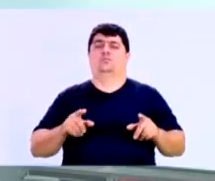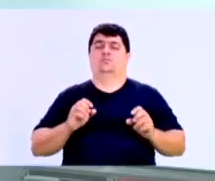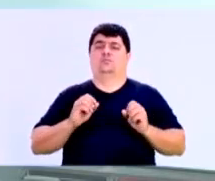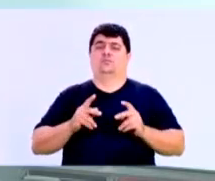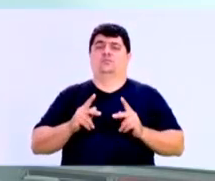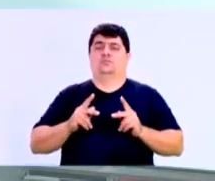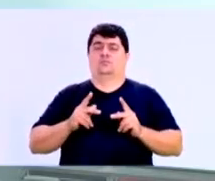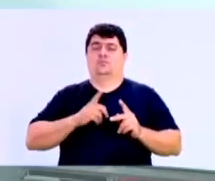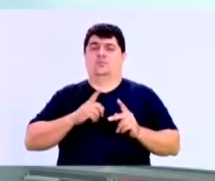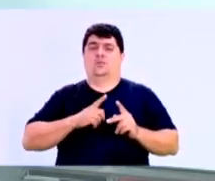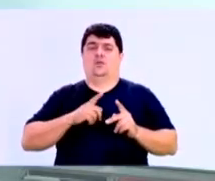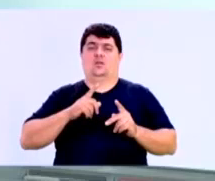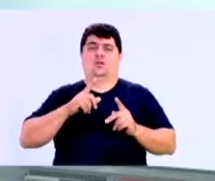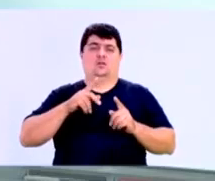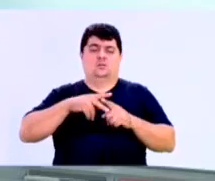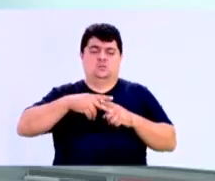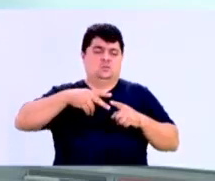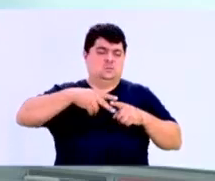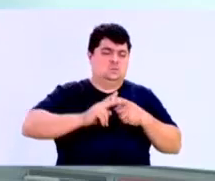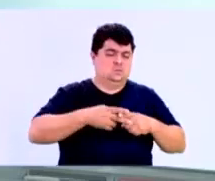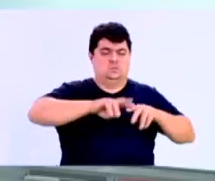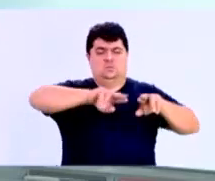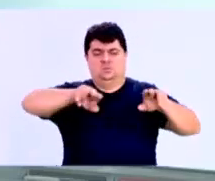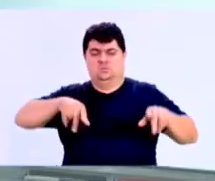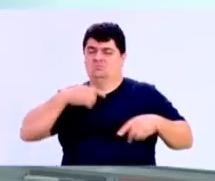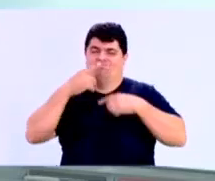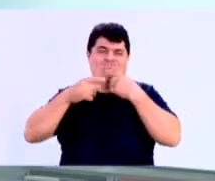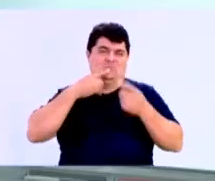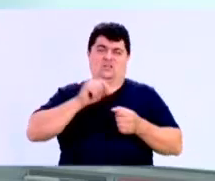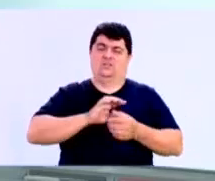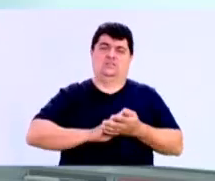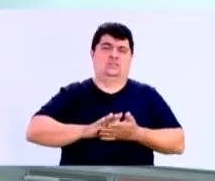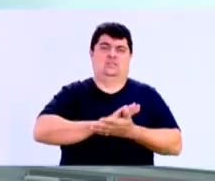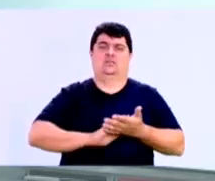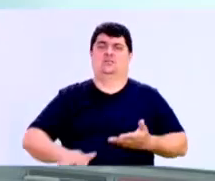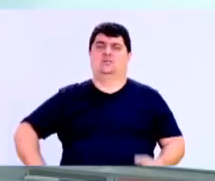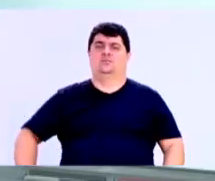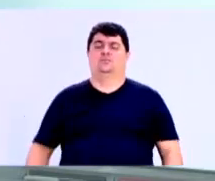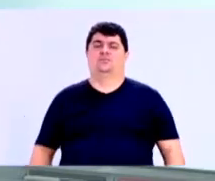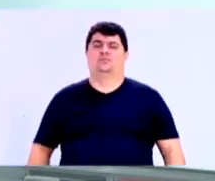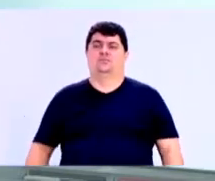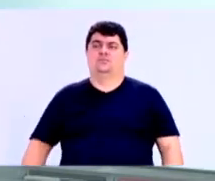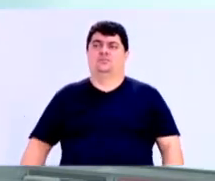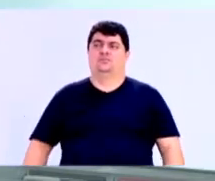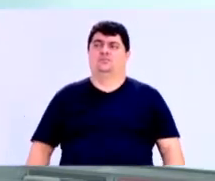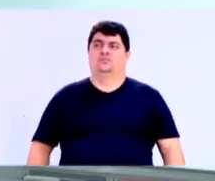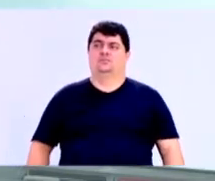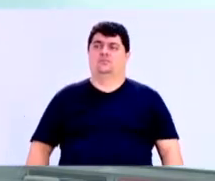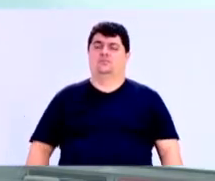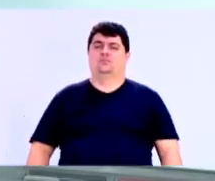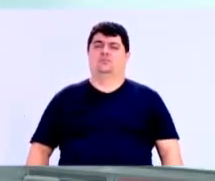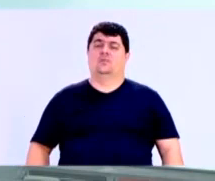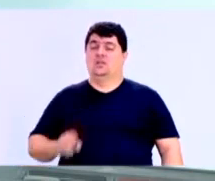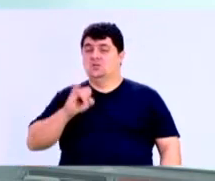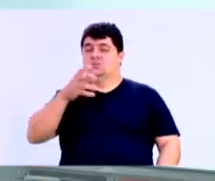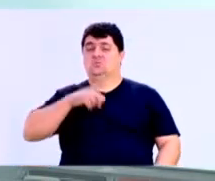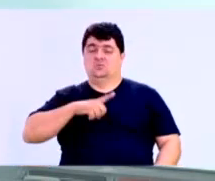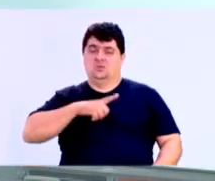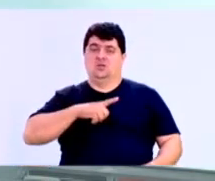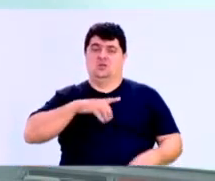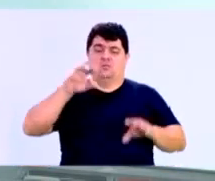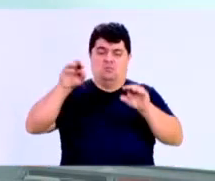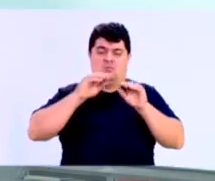nas empresas de serviços, quase impossível fazer esse cálculo, beleza? Então compra, se a empresa estiver, pega com a empresa. Se ela não tiver essa